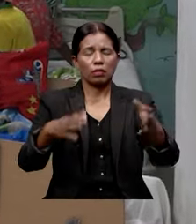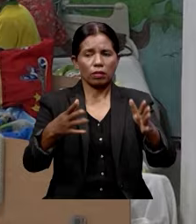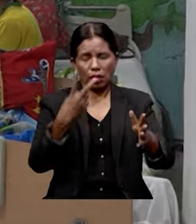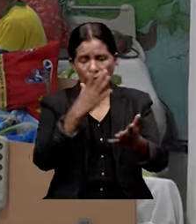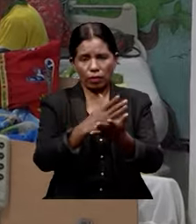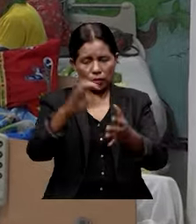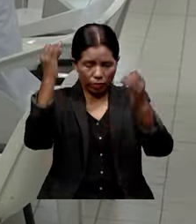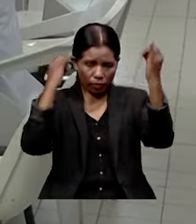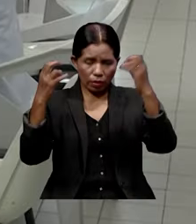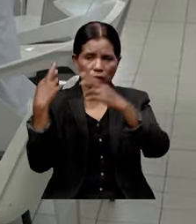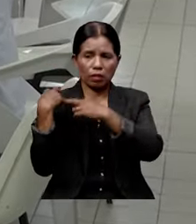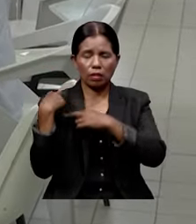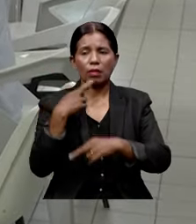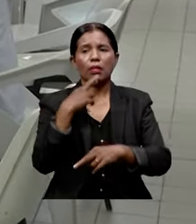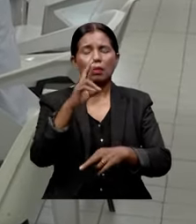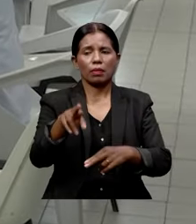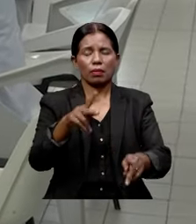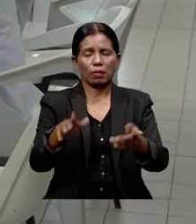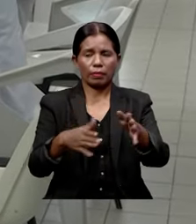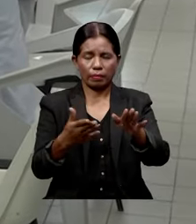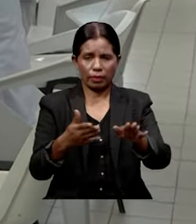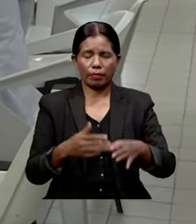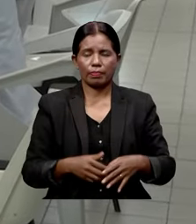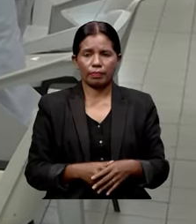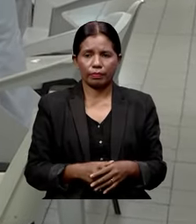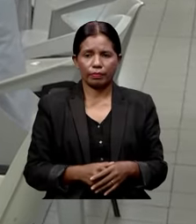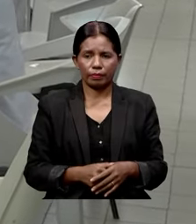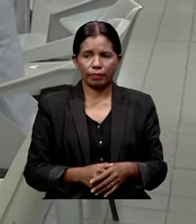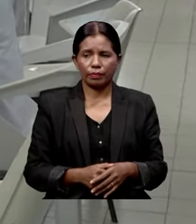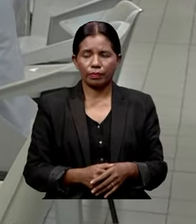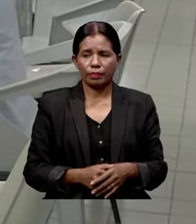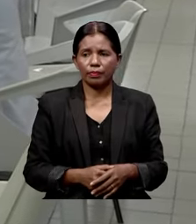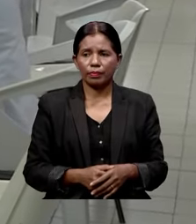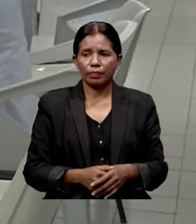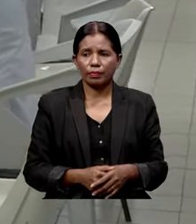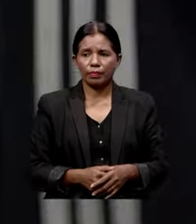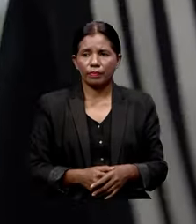vigilancia no resposta ba mortalidade inang no oan Tito Silva, Azinha Lola, Ziemen.